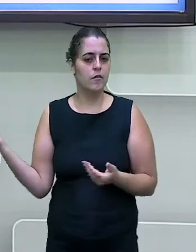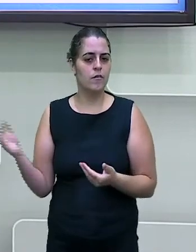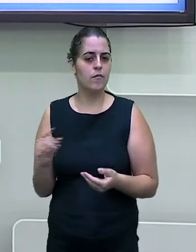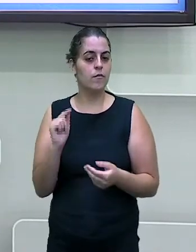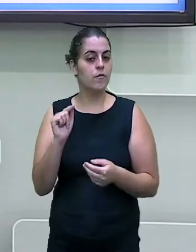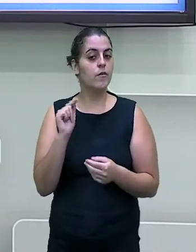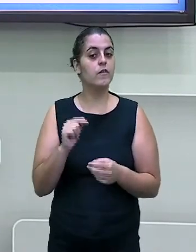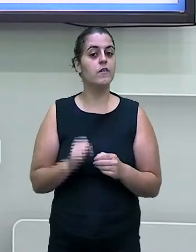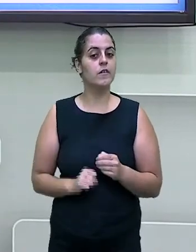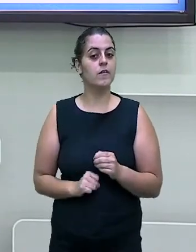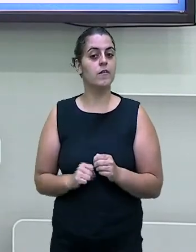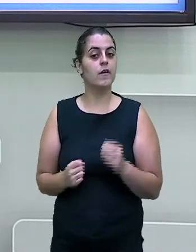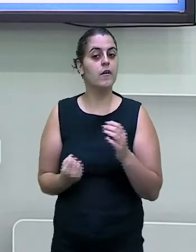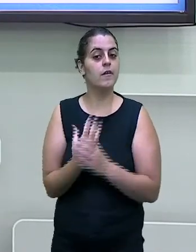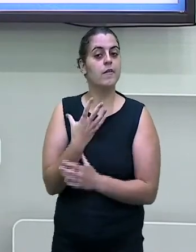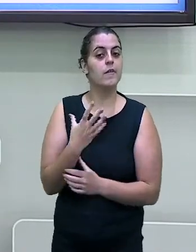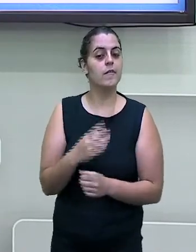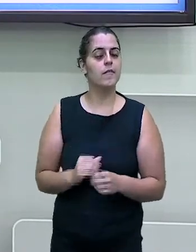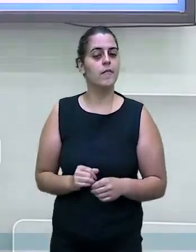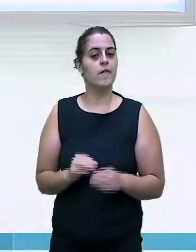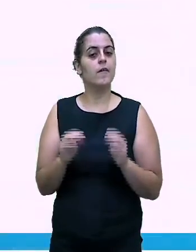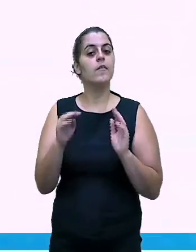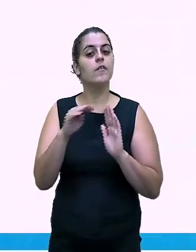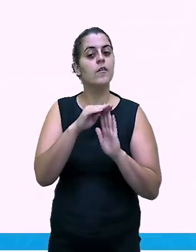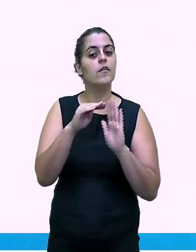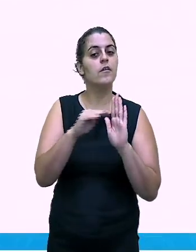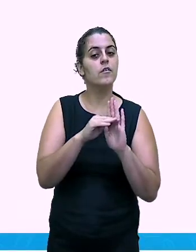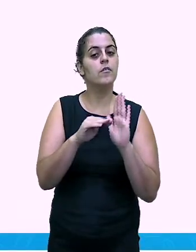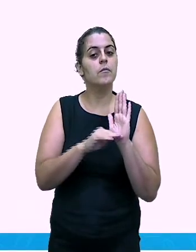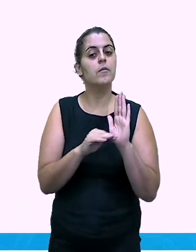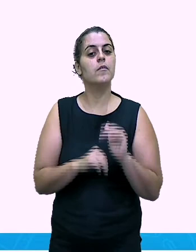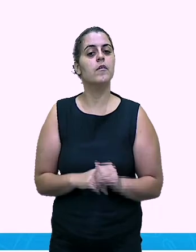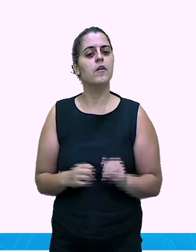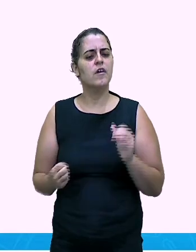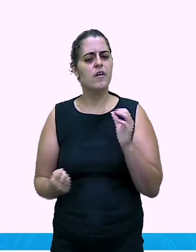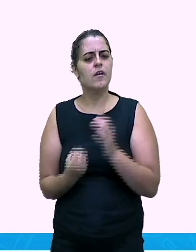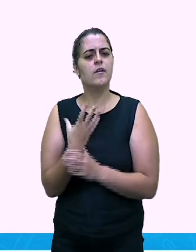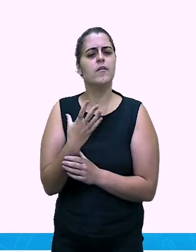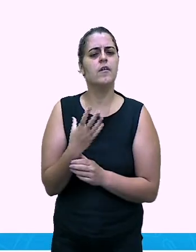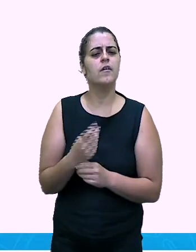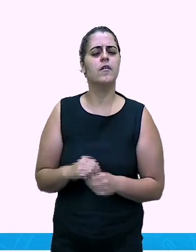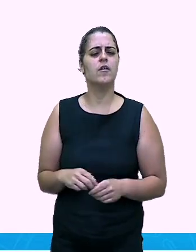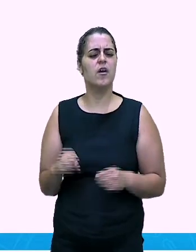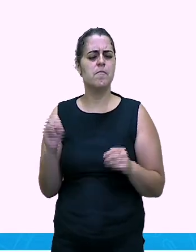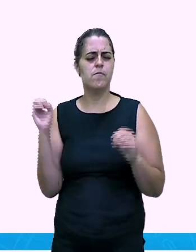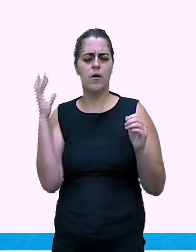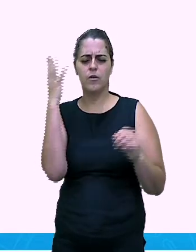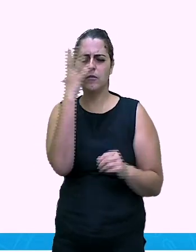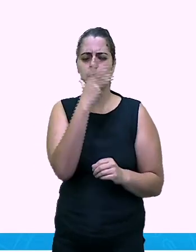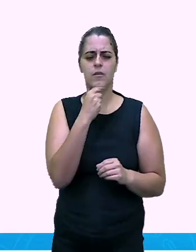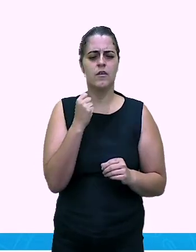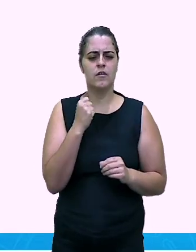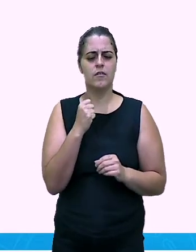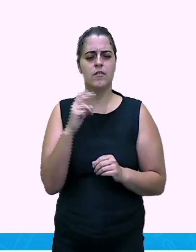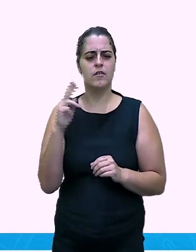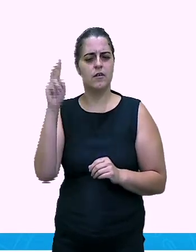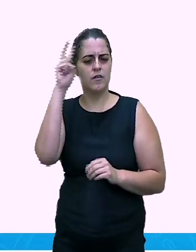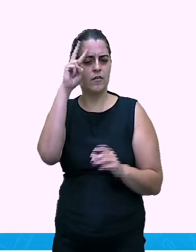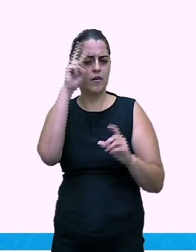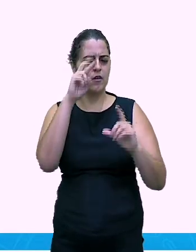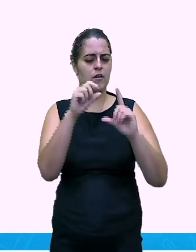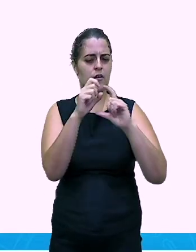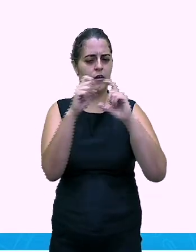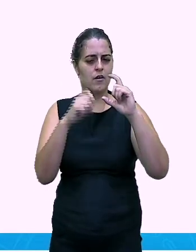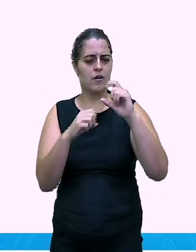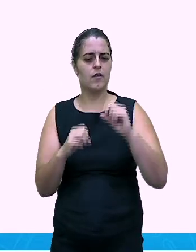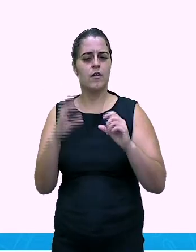com você. Siga os passos e crie uma HQ genial, usando sua